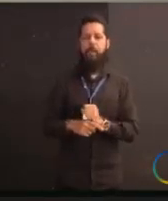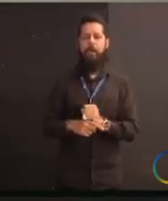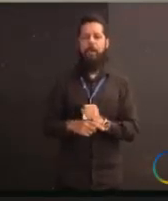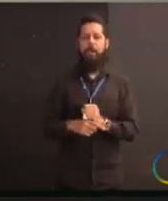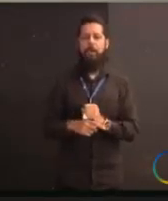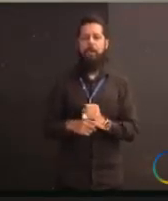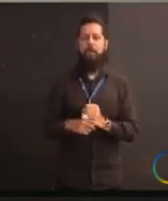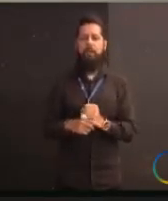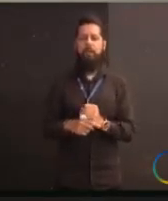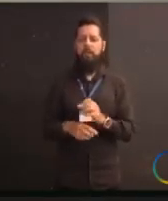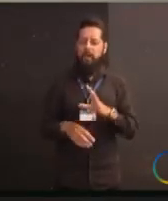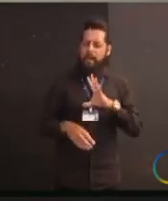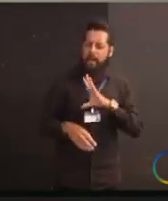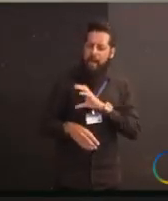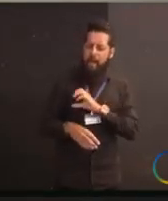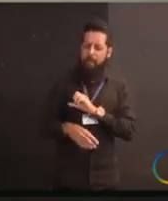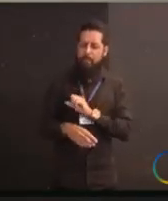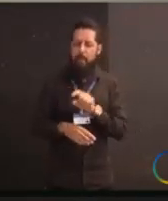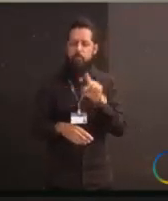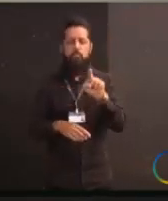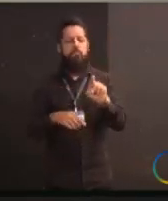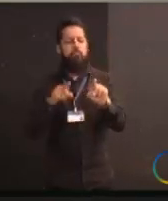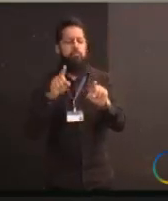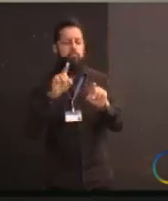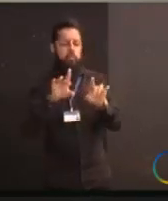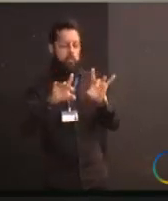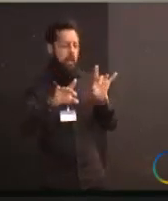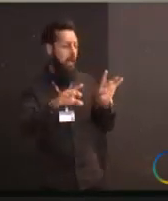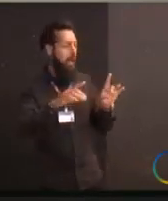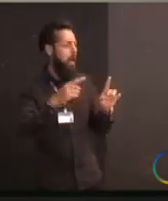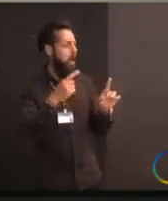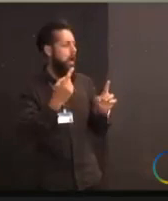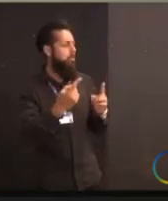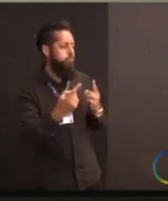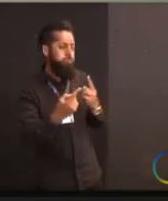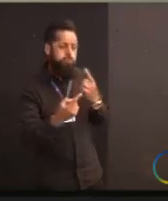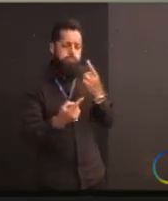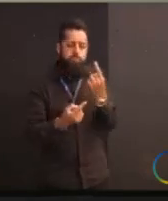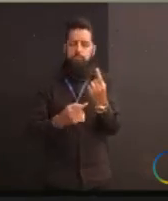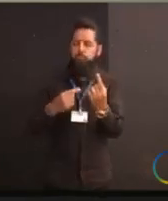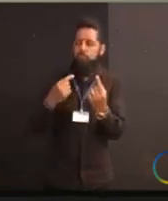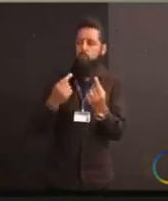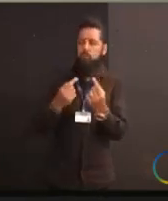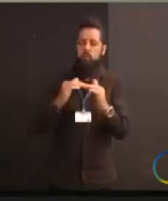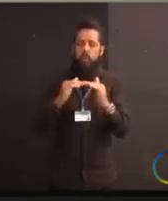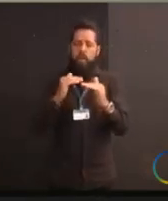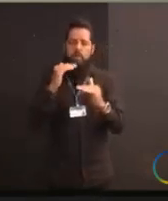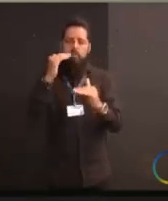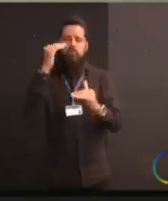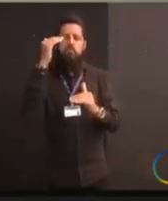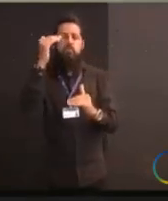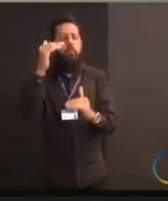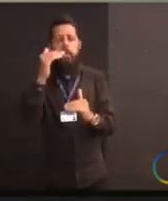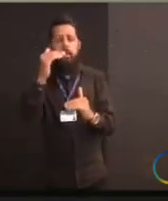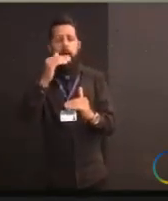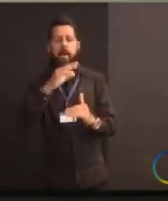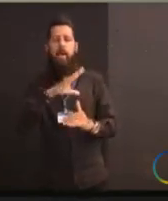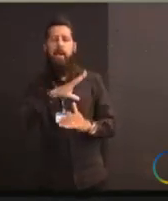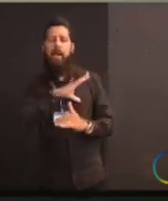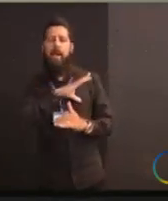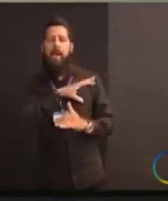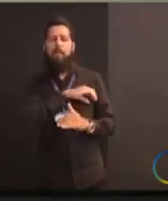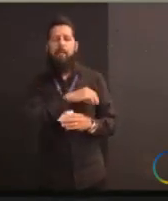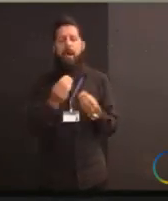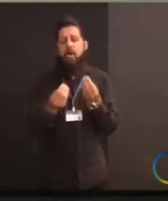O amai-vos uns aos outros foi superado pelo amai-vos uns aos outros como eu vos